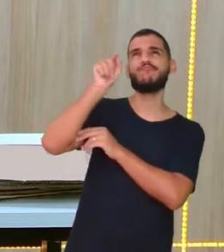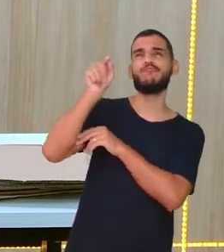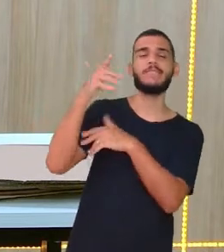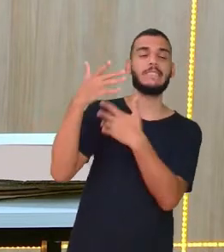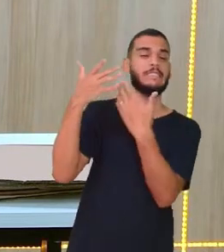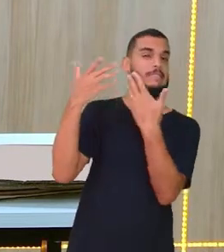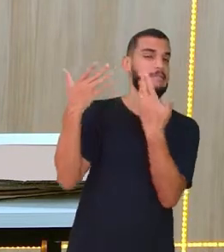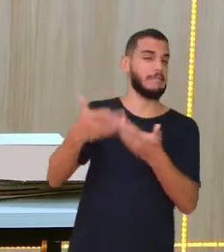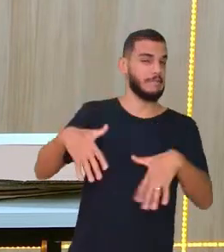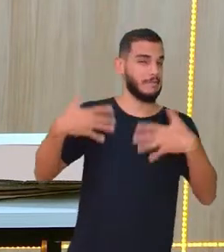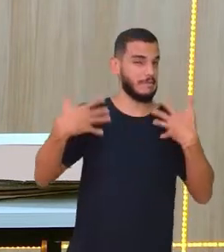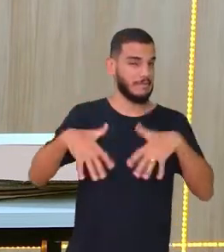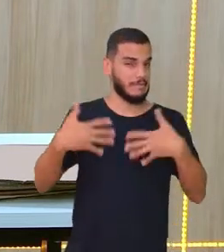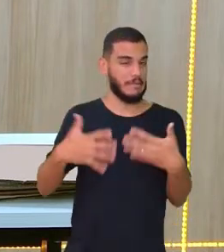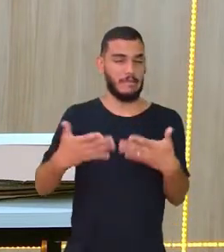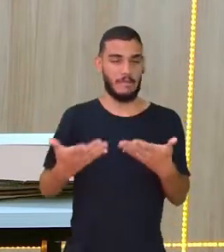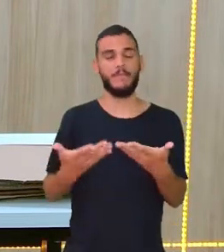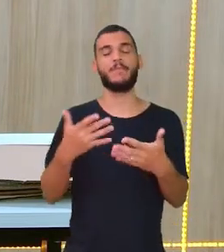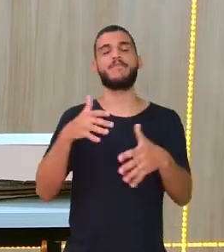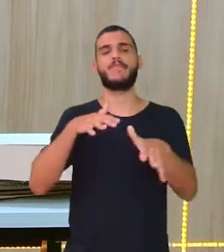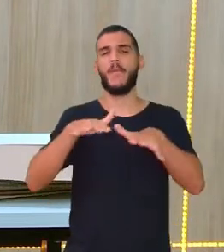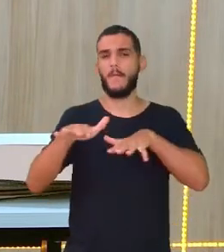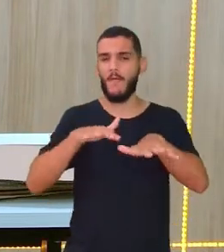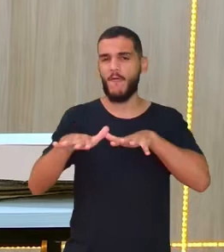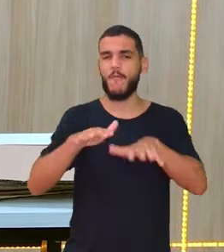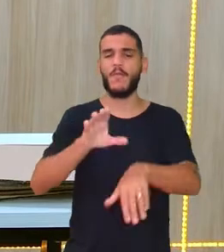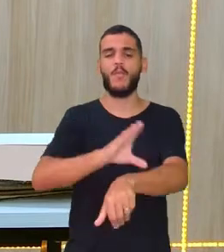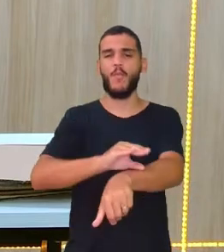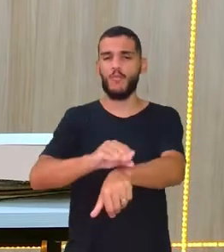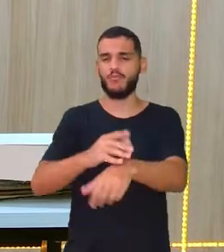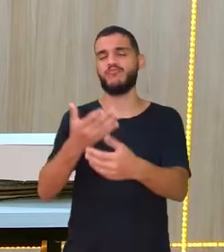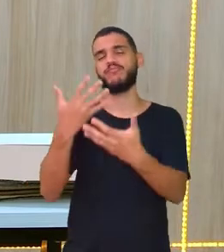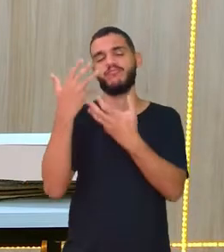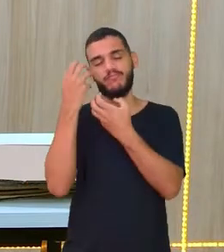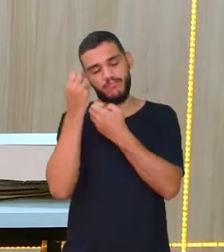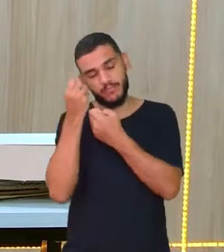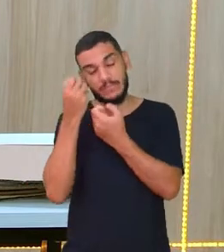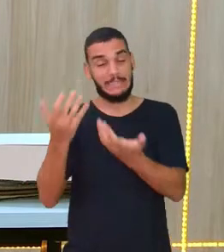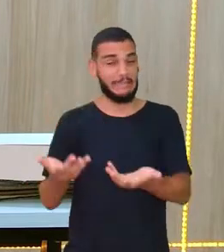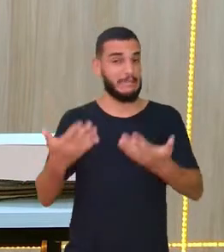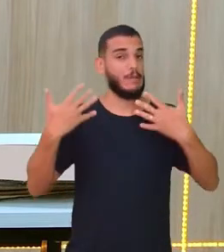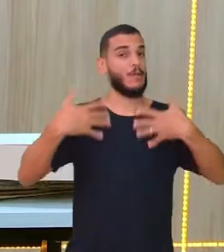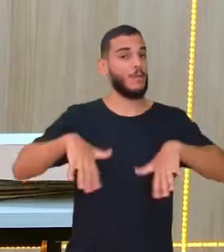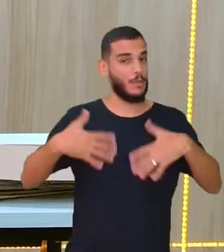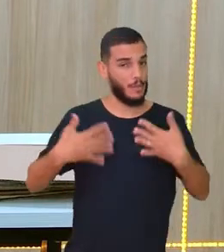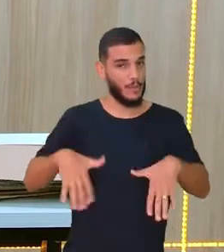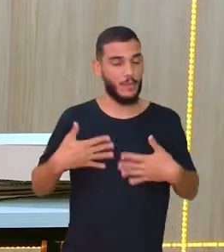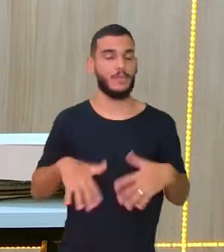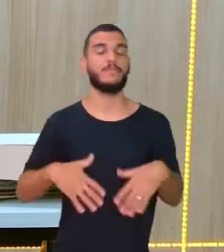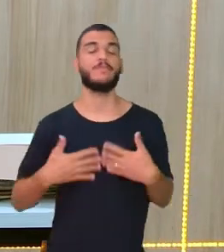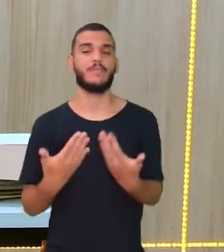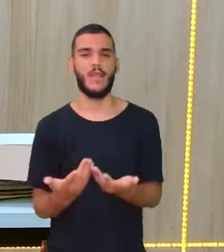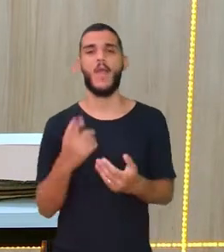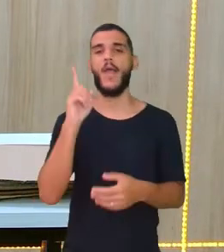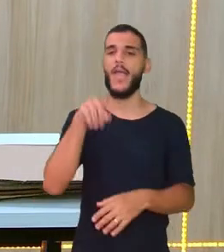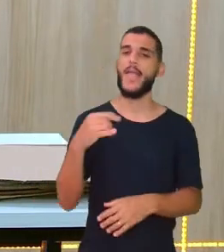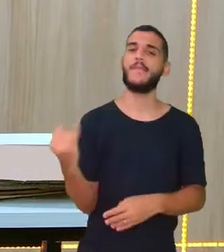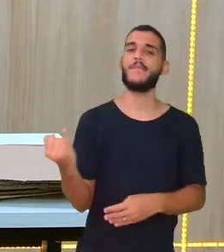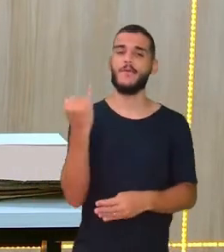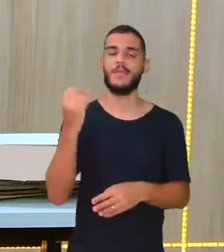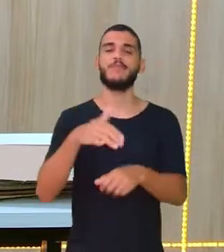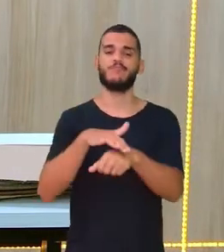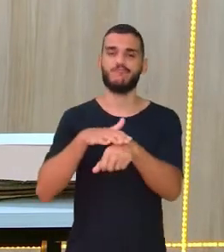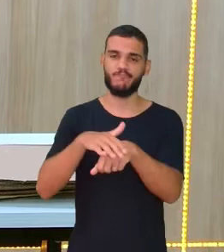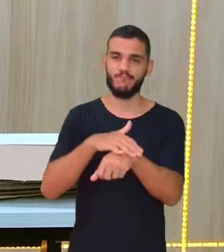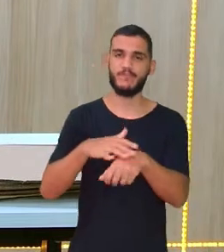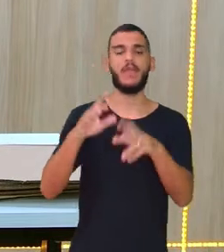movimentando no momento que estamos dormindo? Será que os nossos músculos estão em movimento? Então, vamos conversar a respeito de